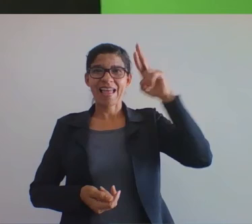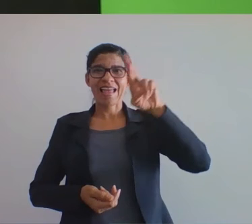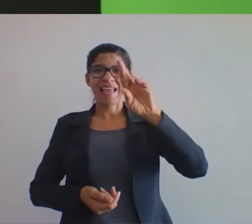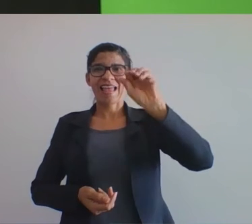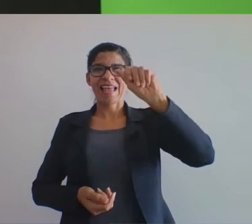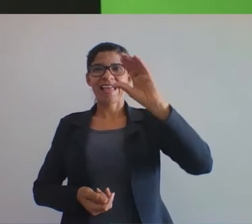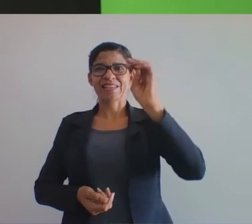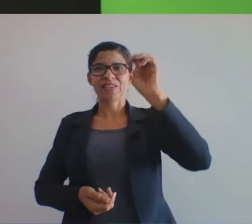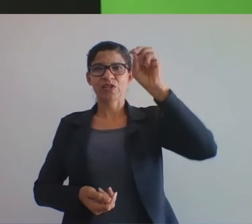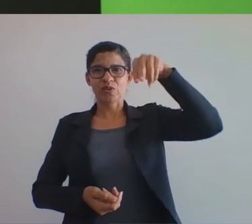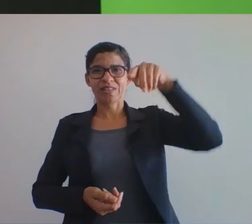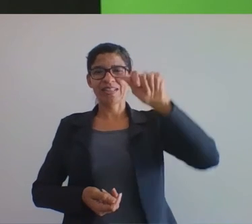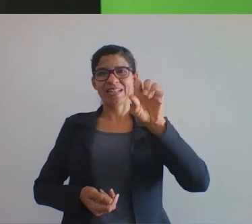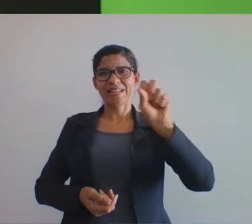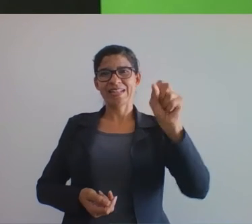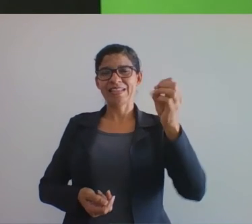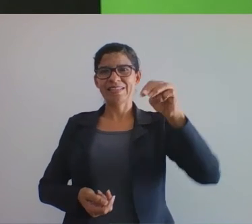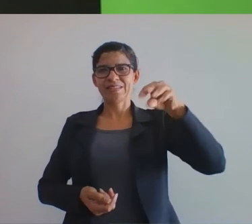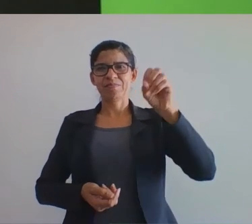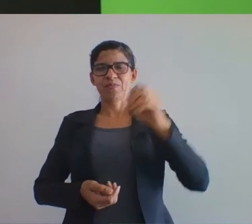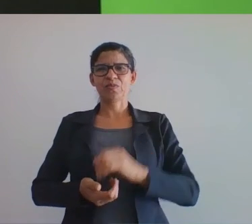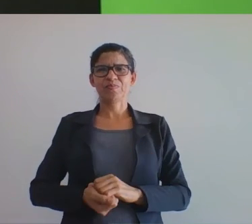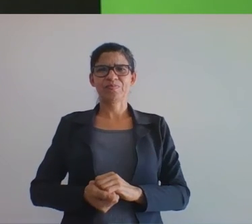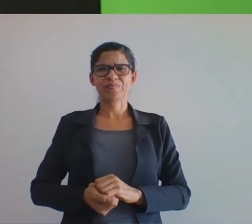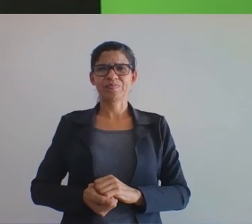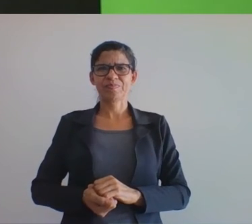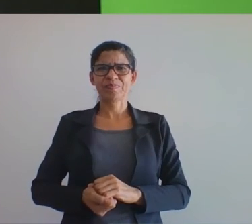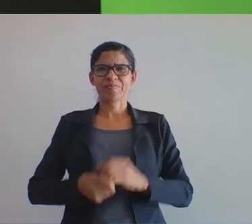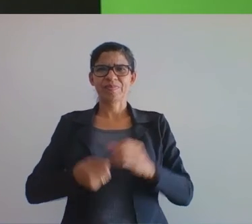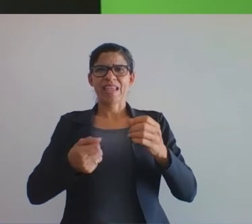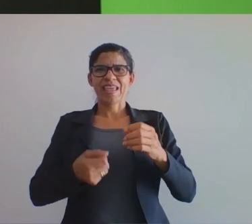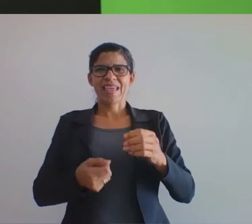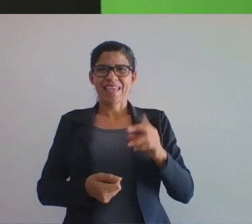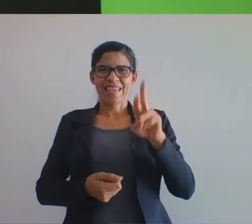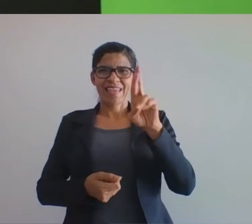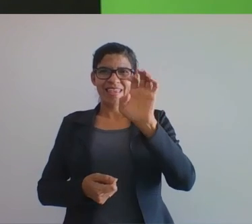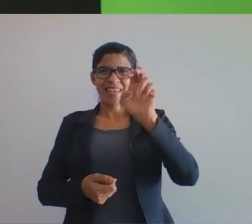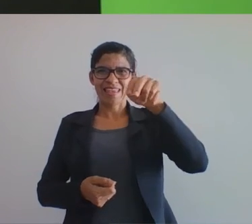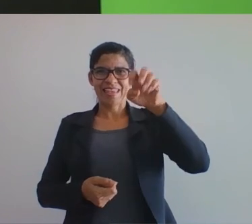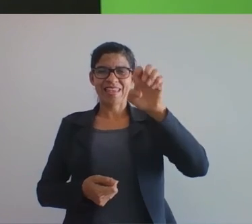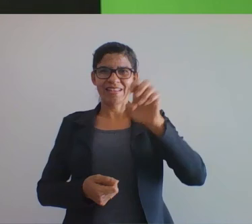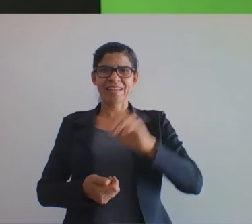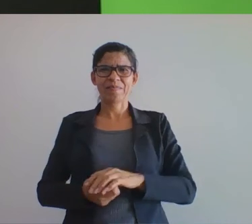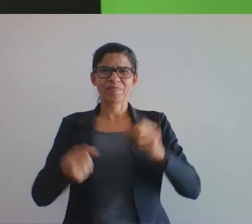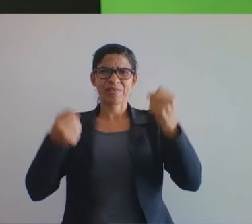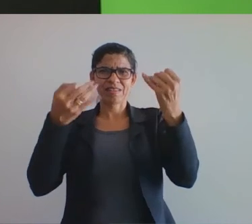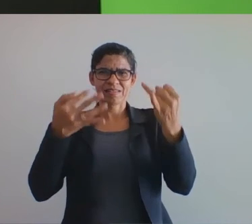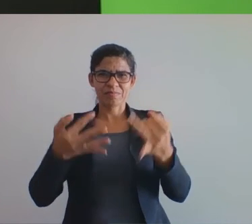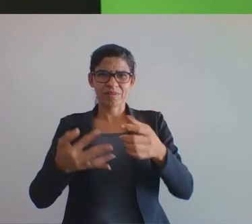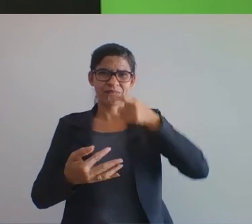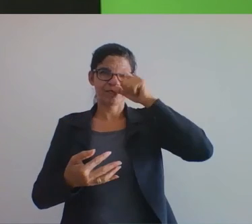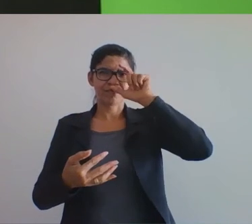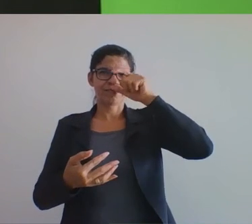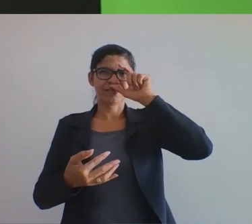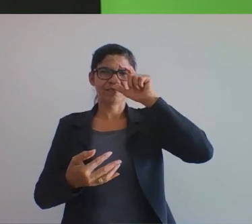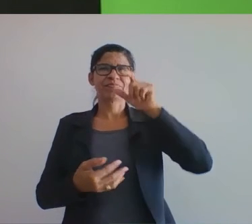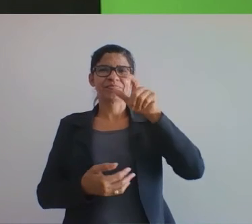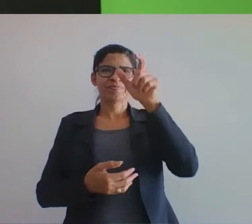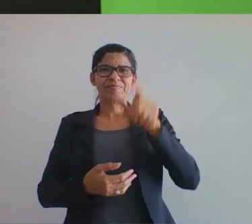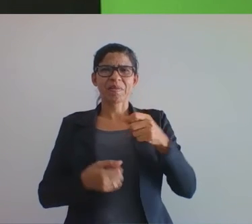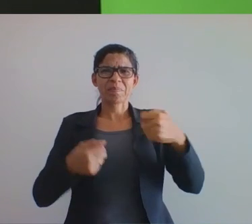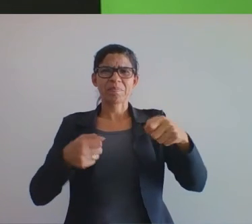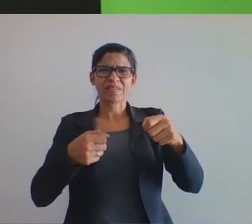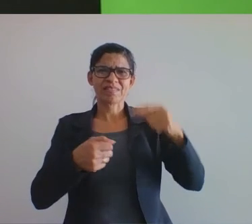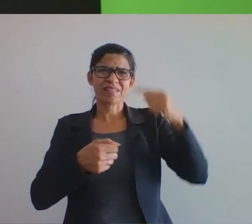que, para obtermos o conhecimento, esse devia vir através da razão. Ou seja, precisamos